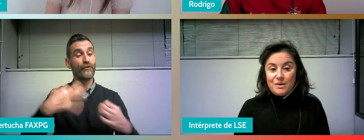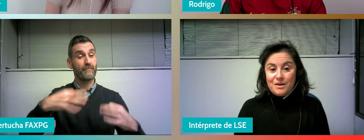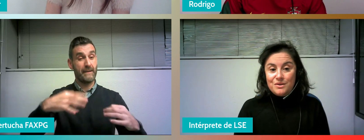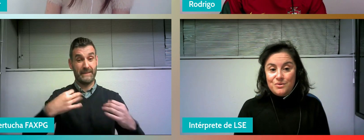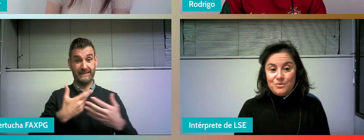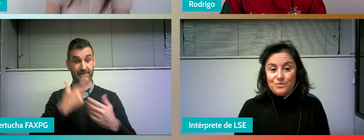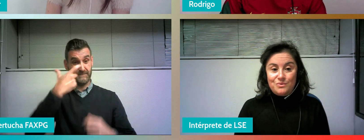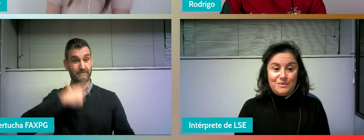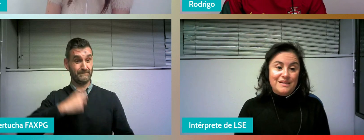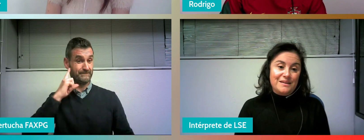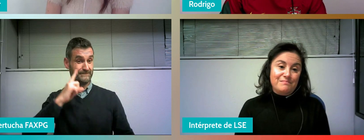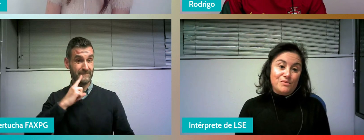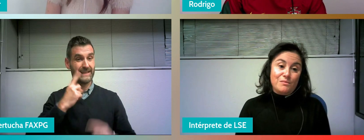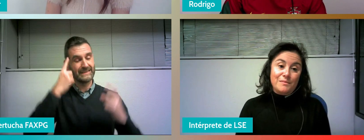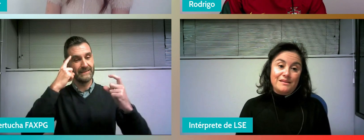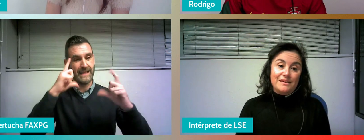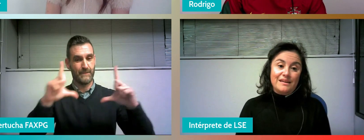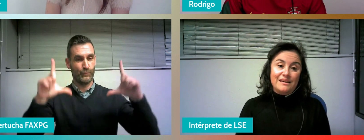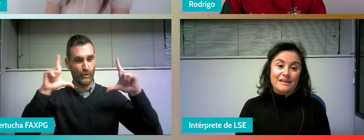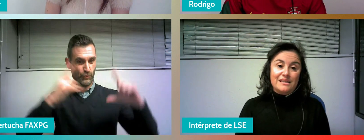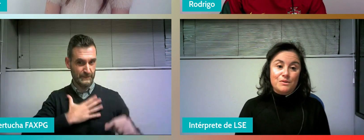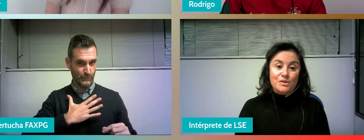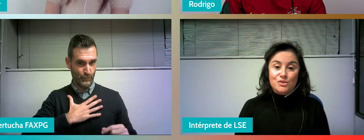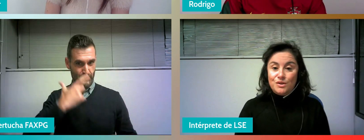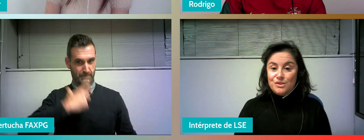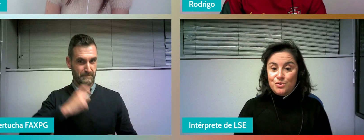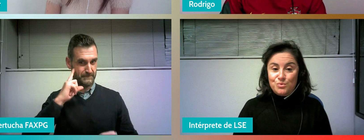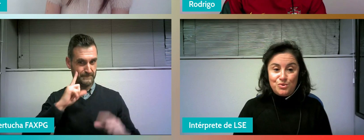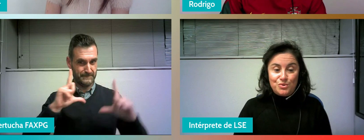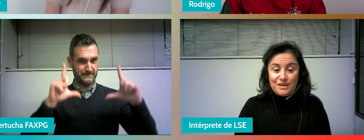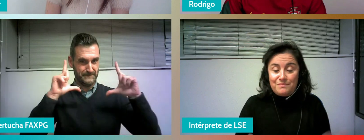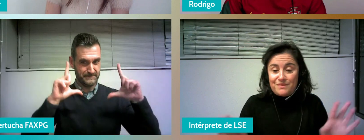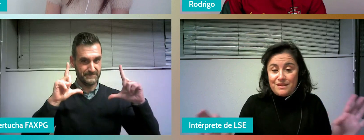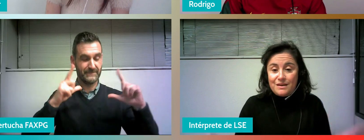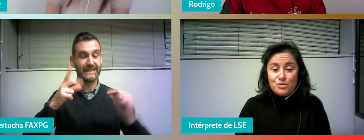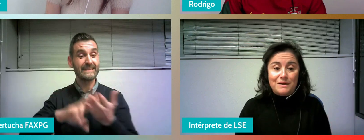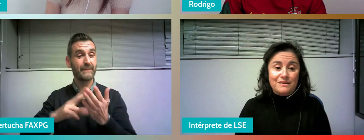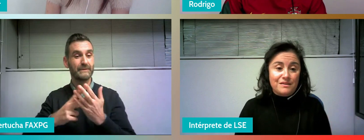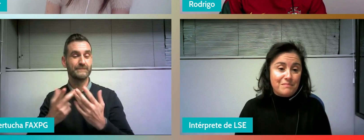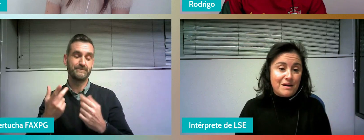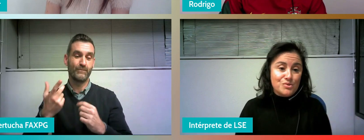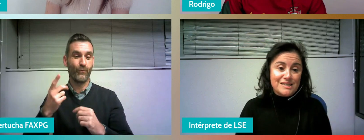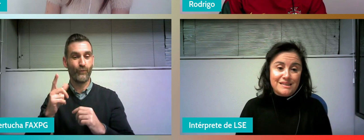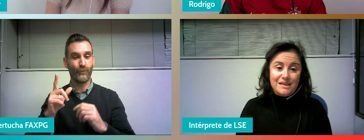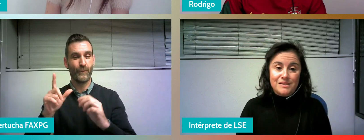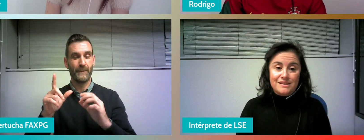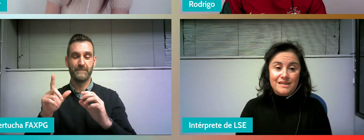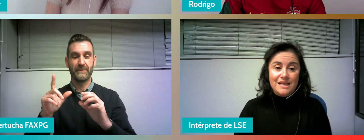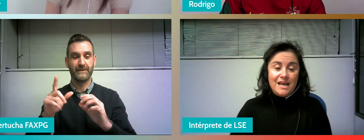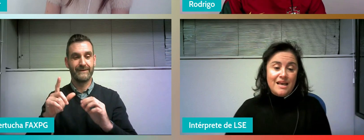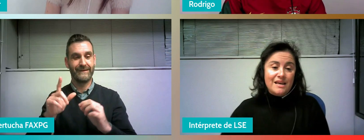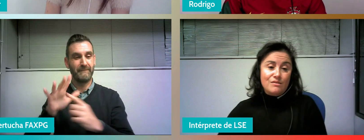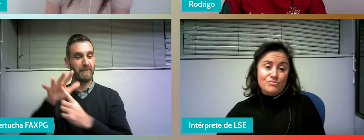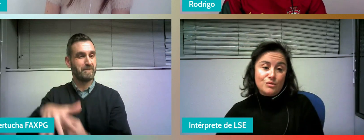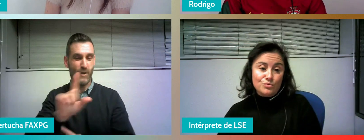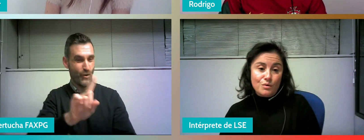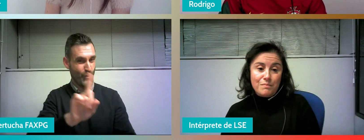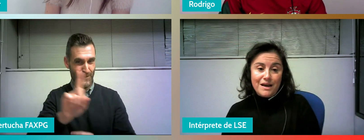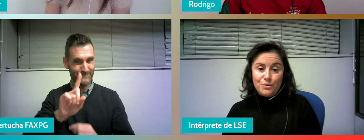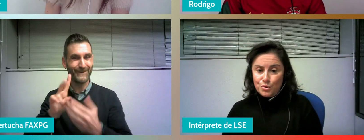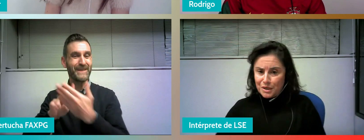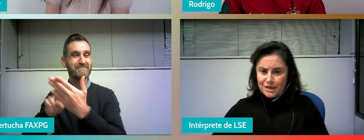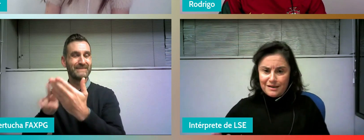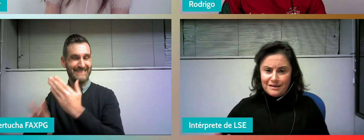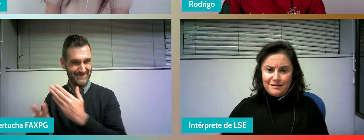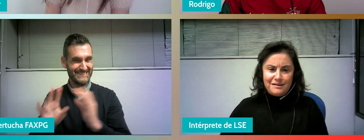seu traballo. Normalmente, as persoas sordas somos os que, digamos, participamos nas entrevistas. En un segundo